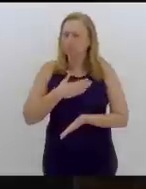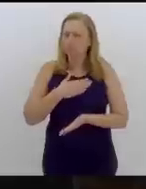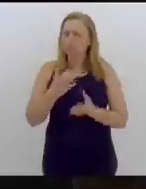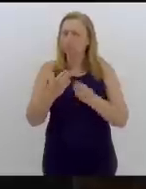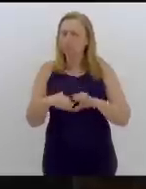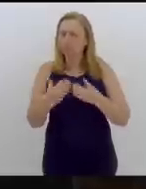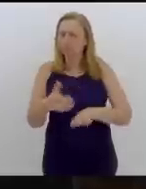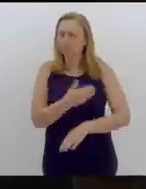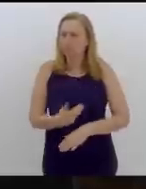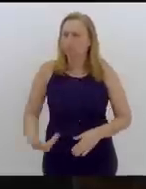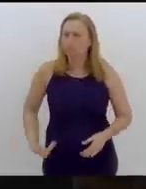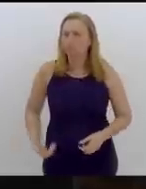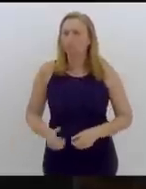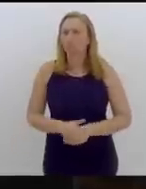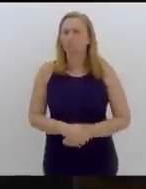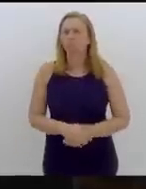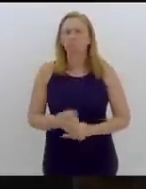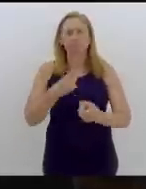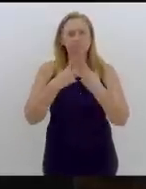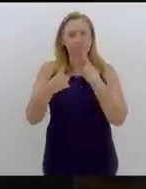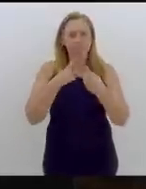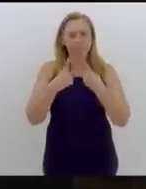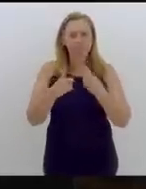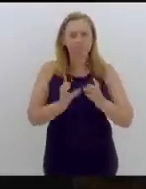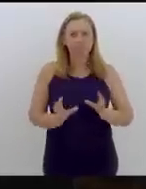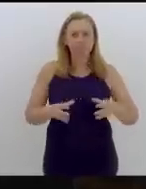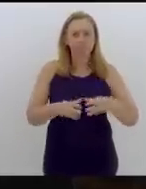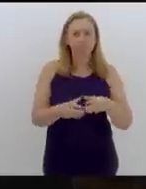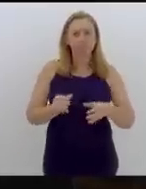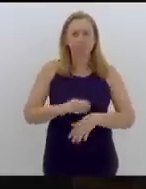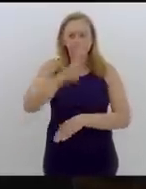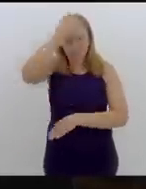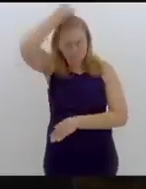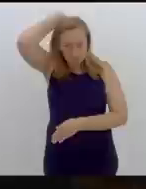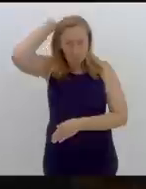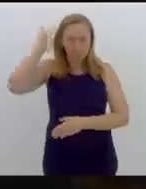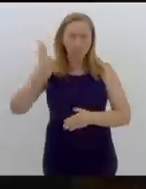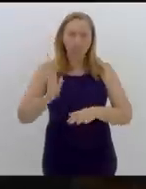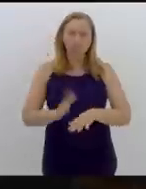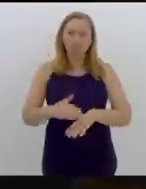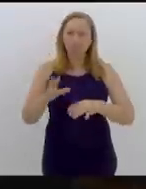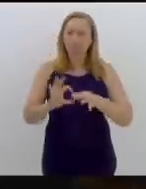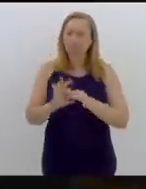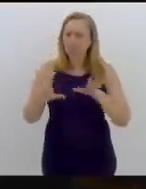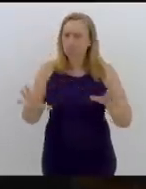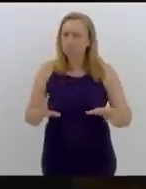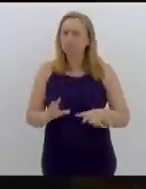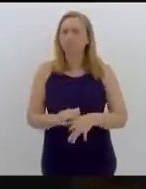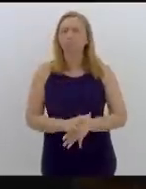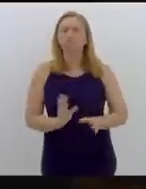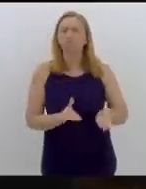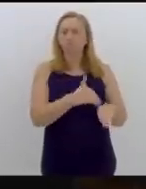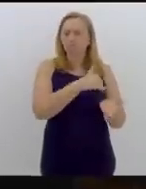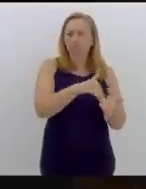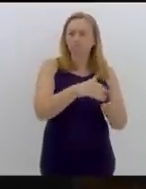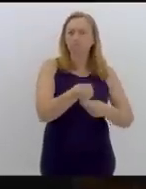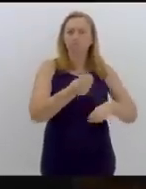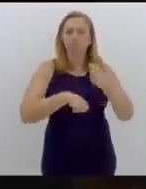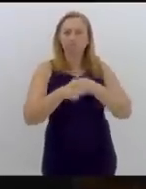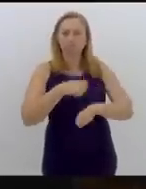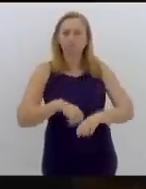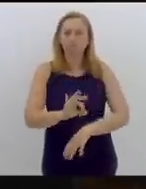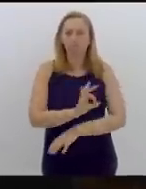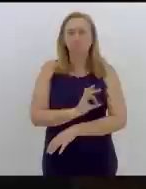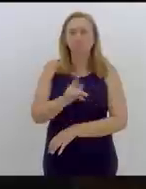concurso público o diálogo com corpo de bombeiros tem sido mais mais aberto o diálogo com a secretaria de administração da polícia